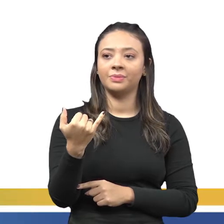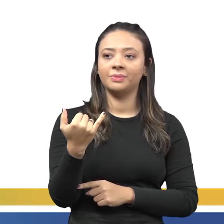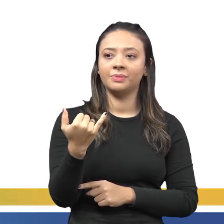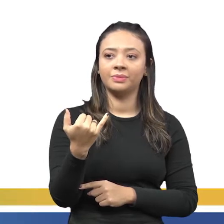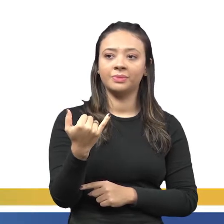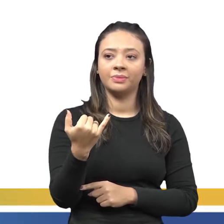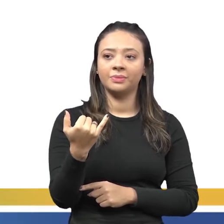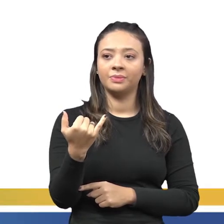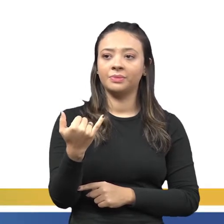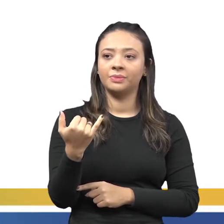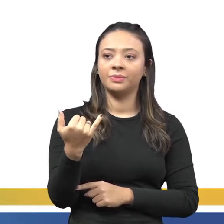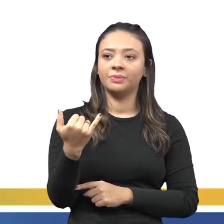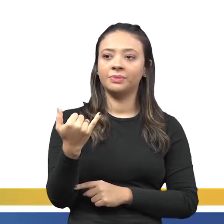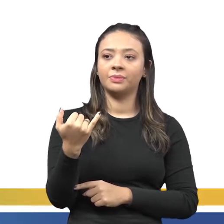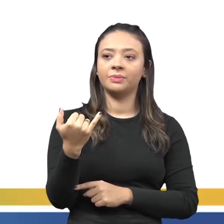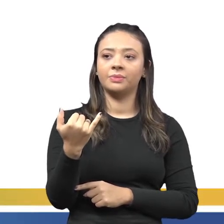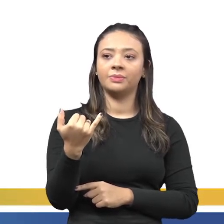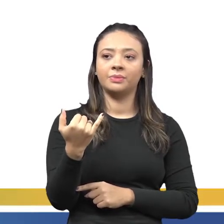caneta.